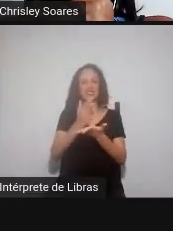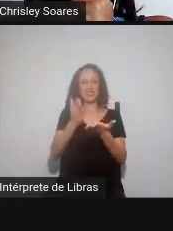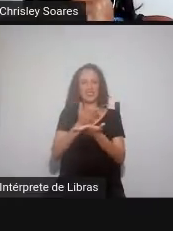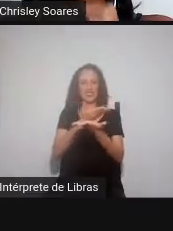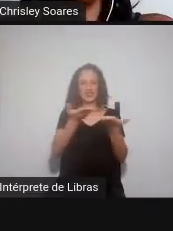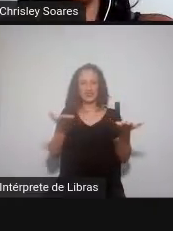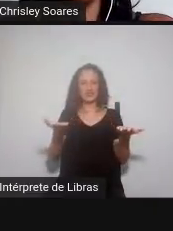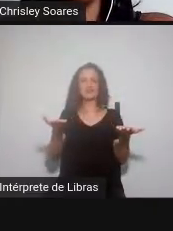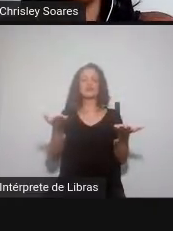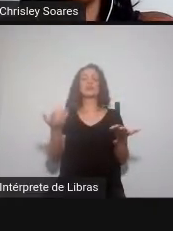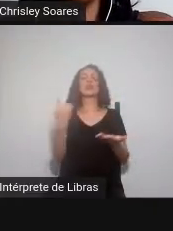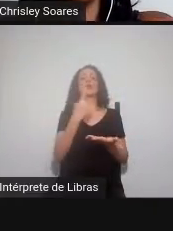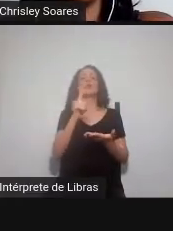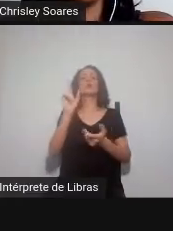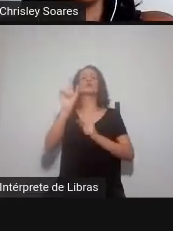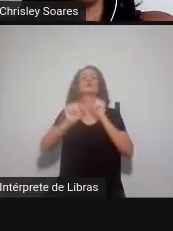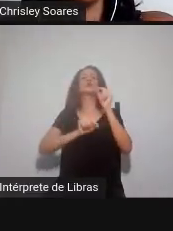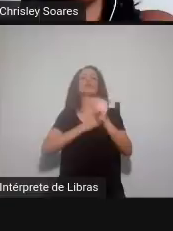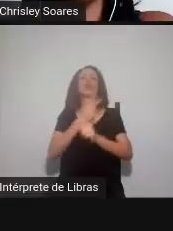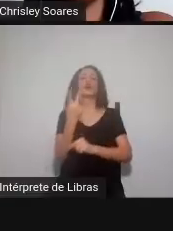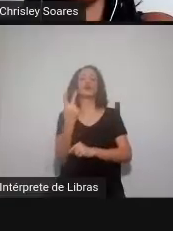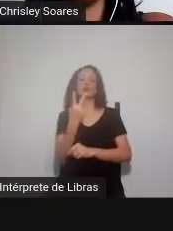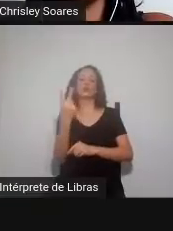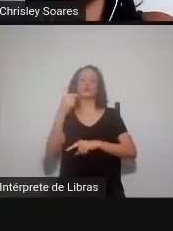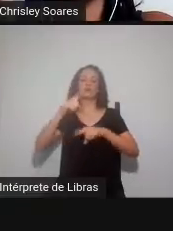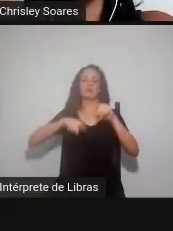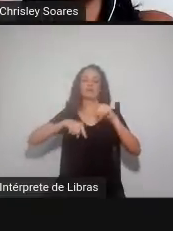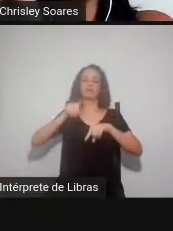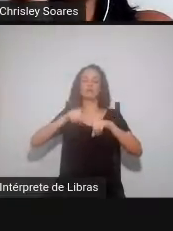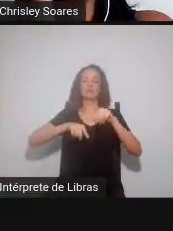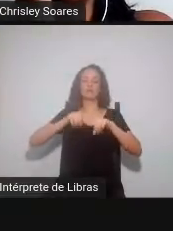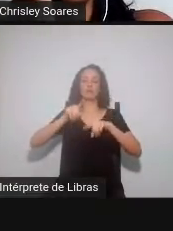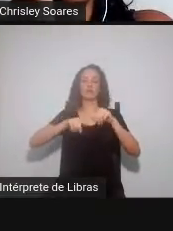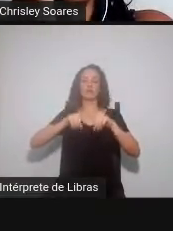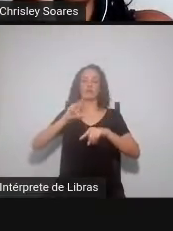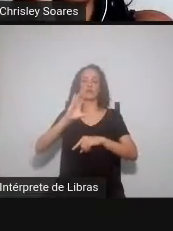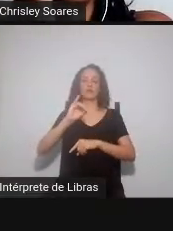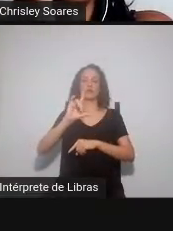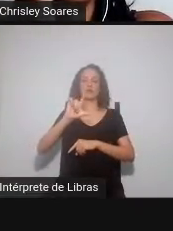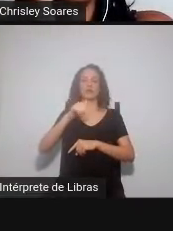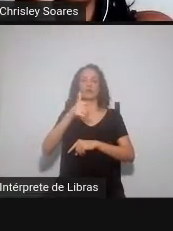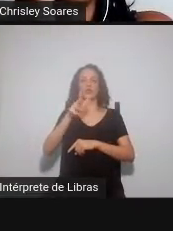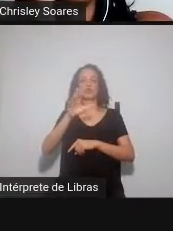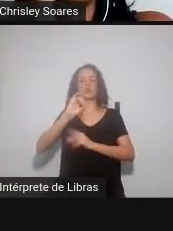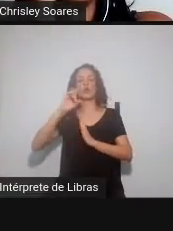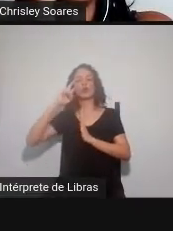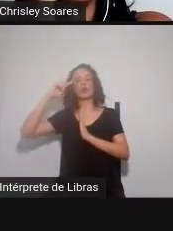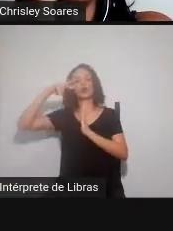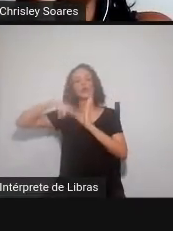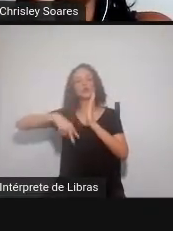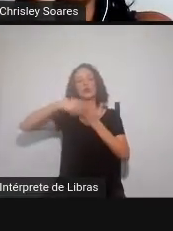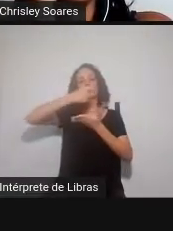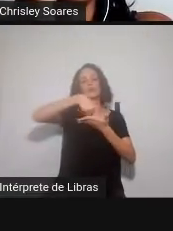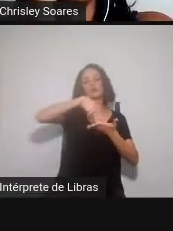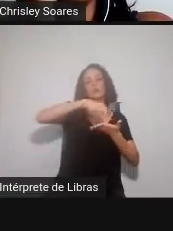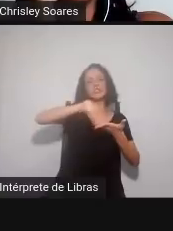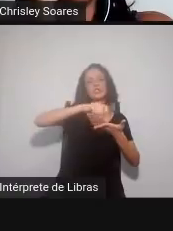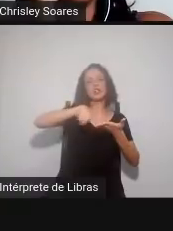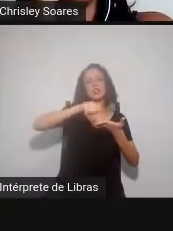dois materiais da coleção Leitura e Escrita para a Primeira